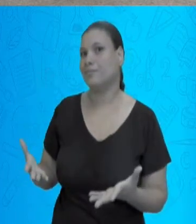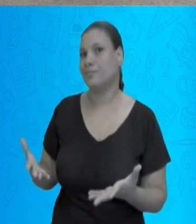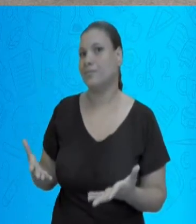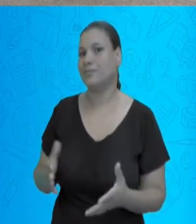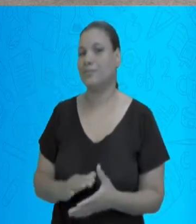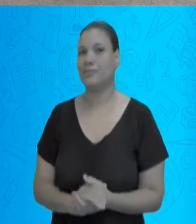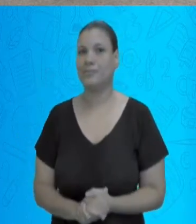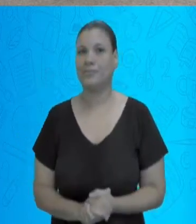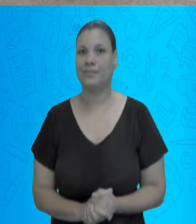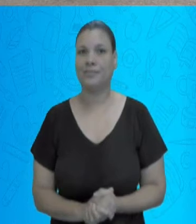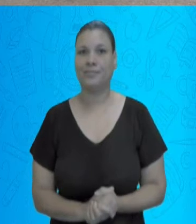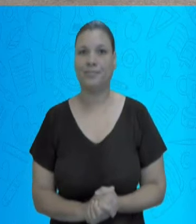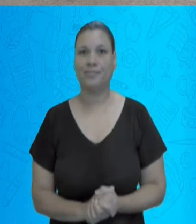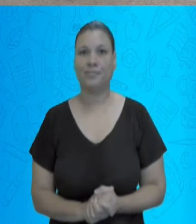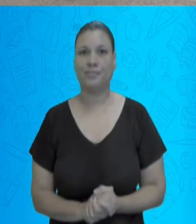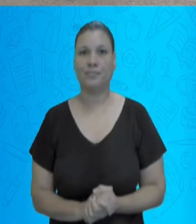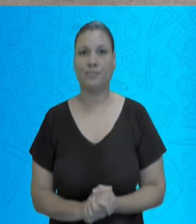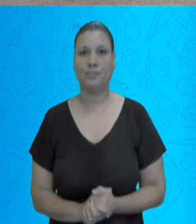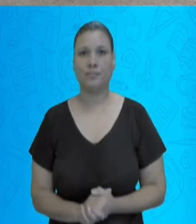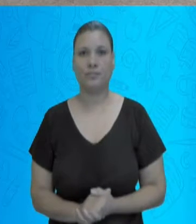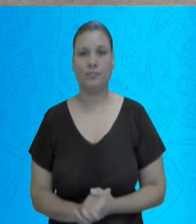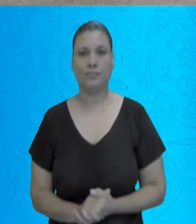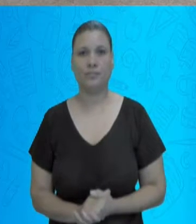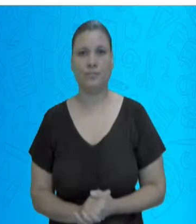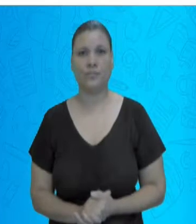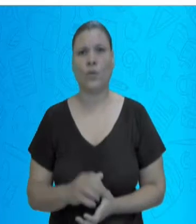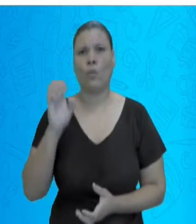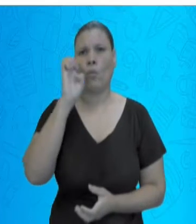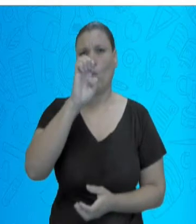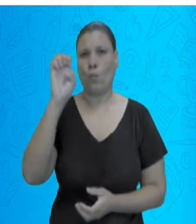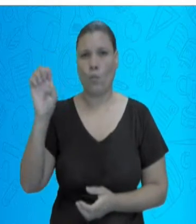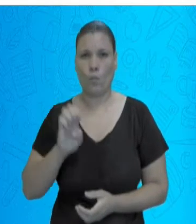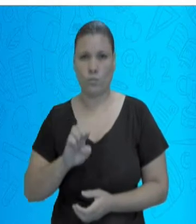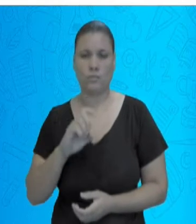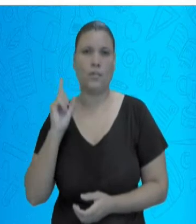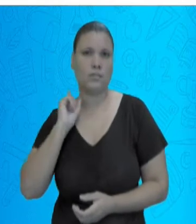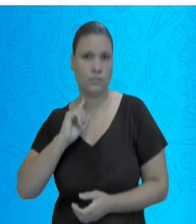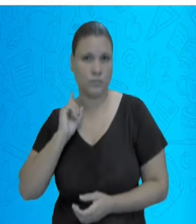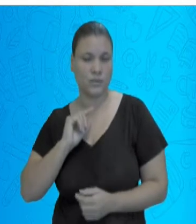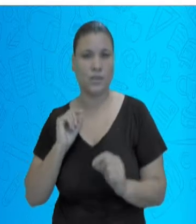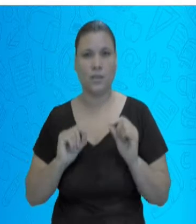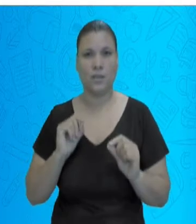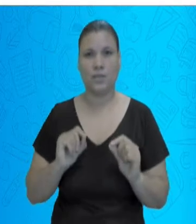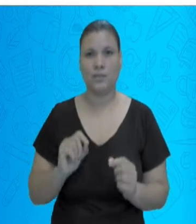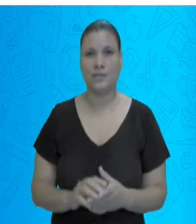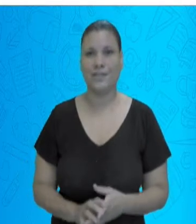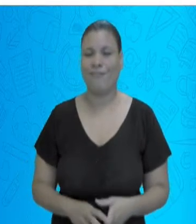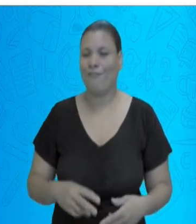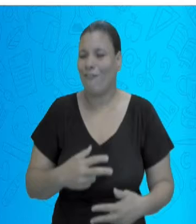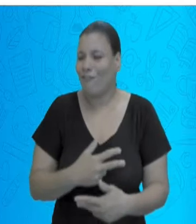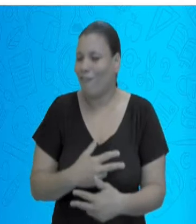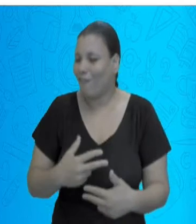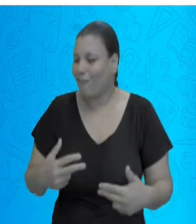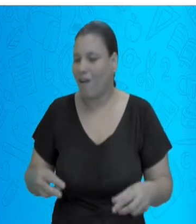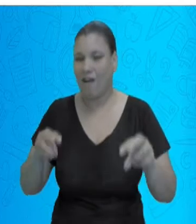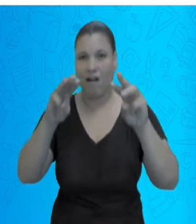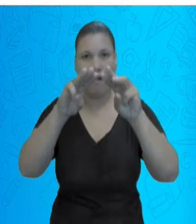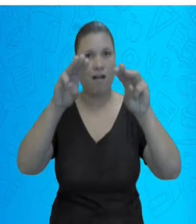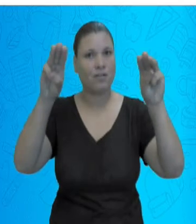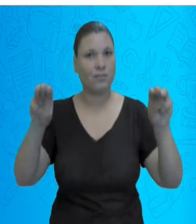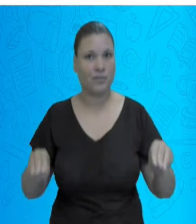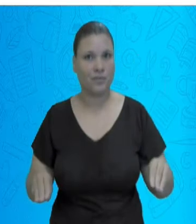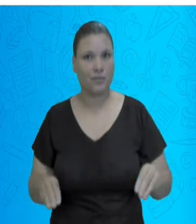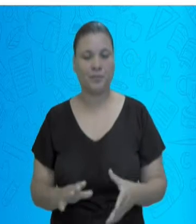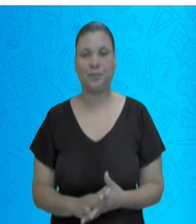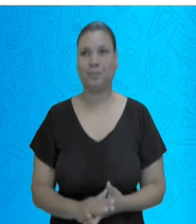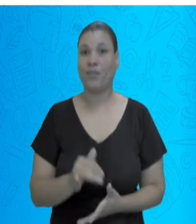parte da história. O estado de Minas Gerais tem dezenas de museus. O Museu da Cachaça,